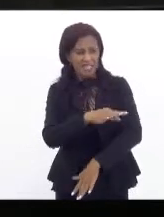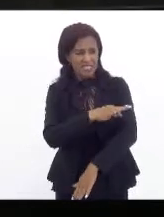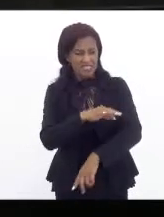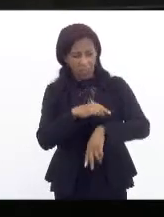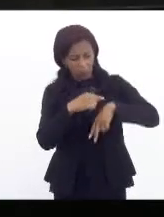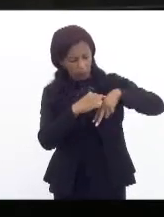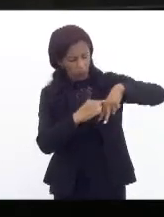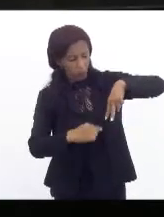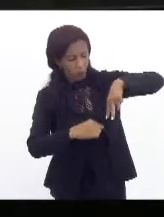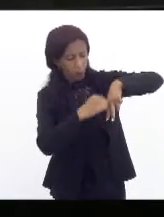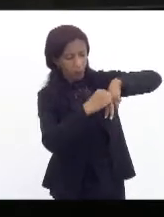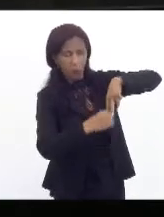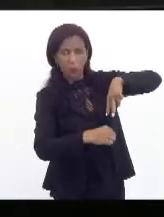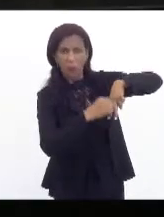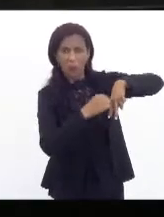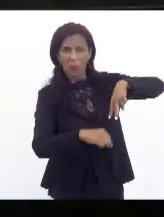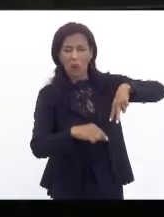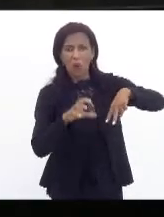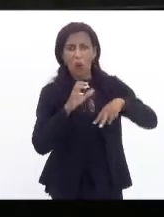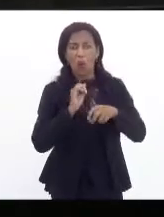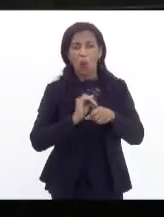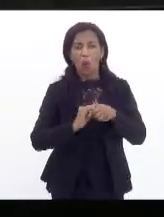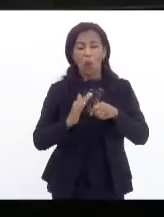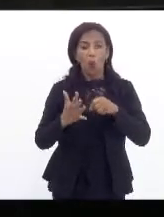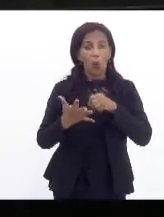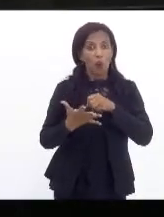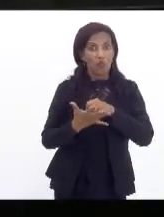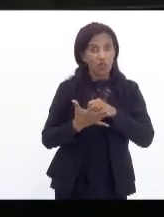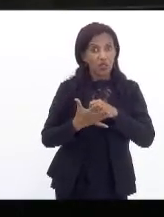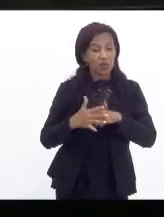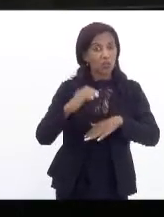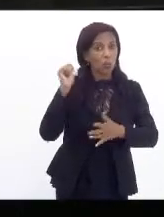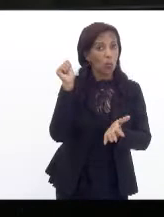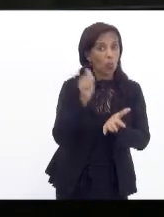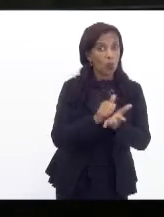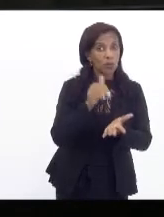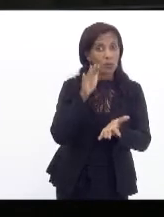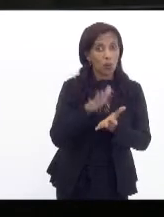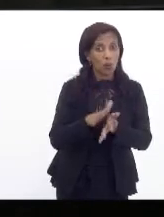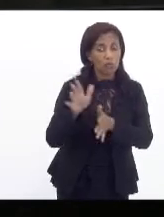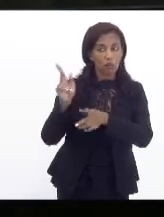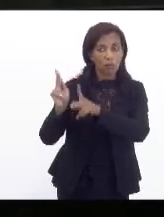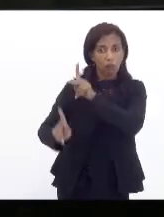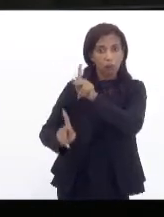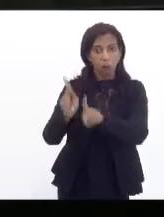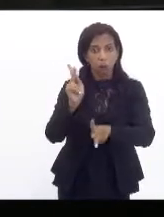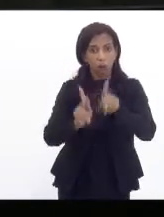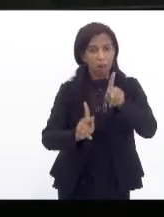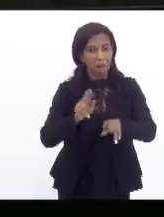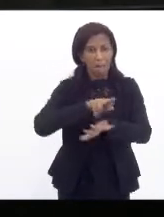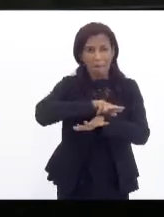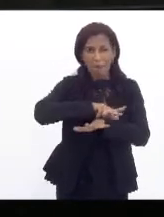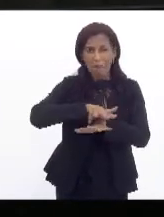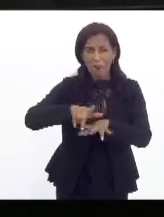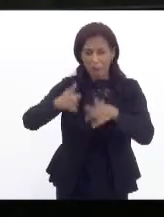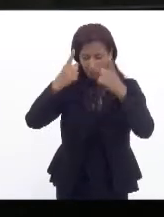porque o Covid está deixando uma sequela na população em